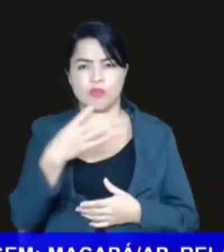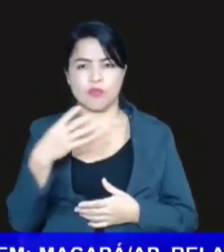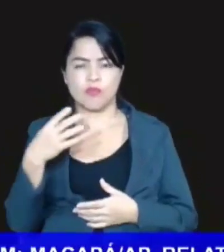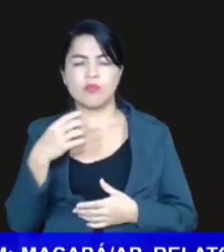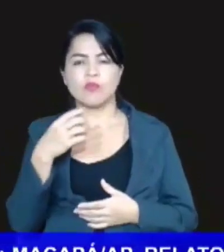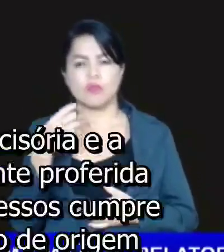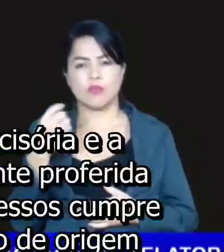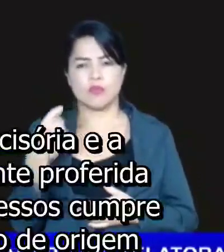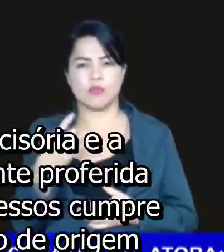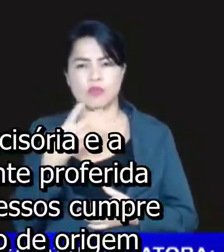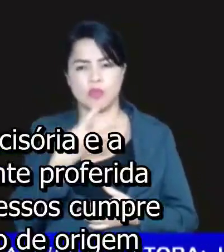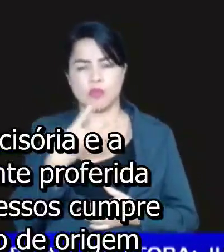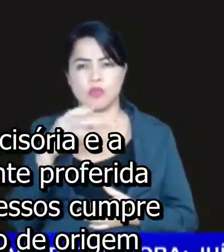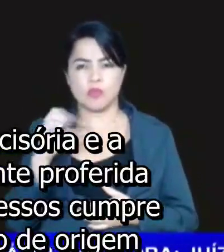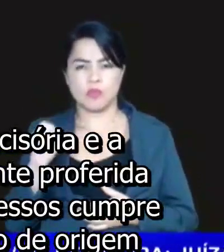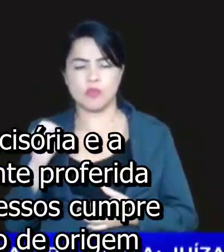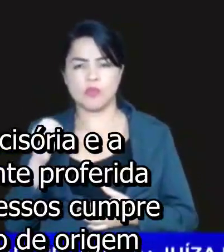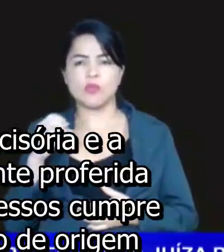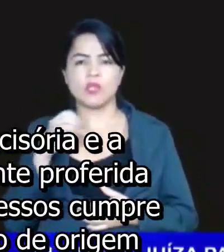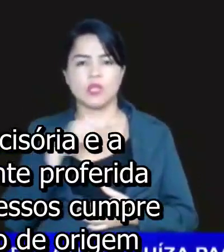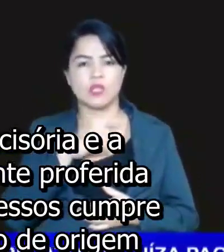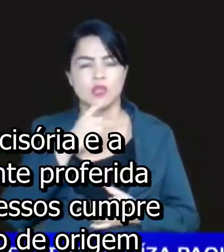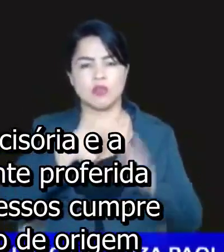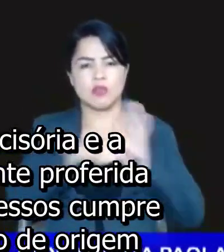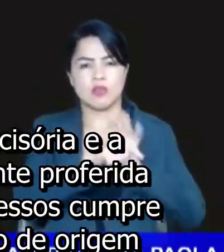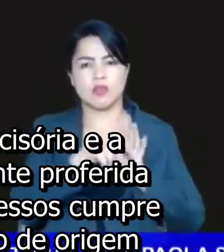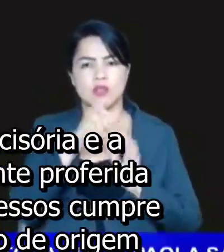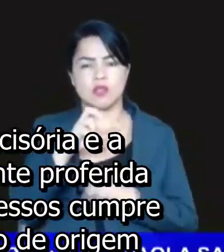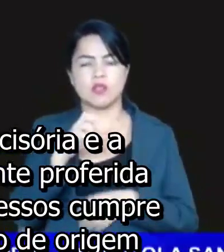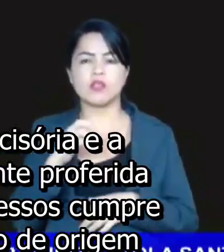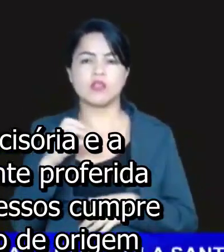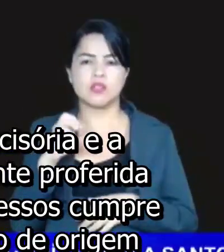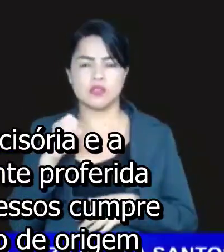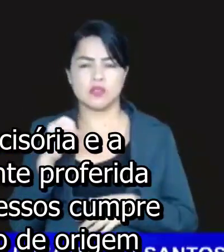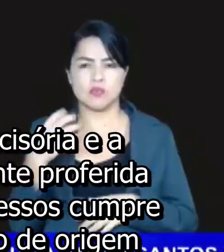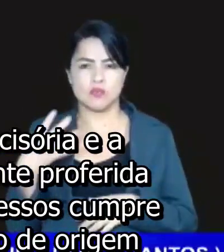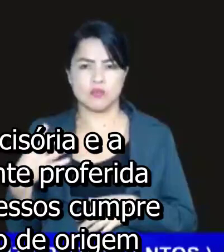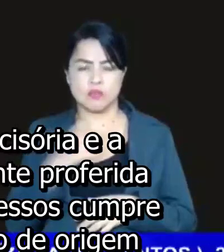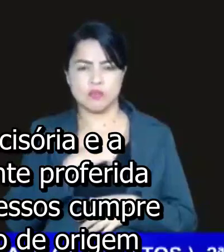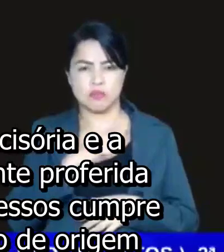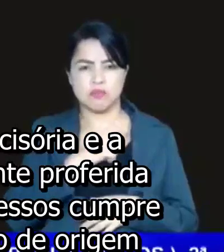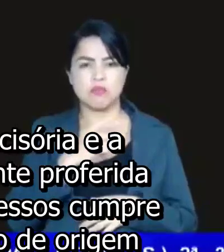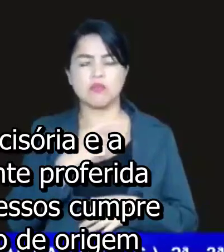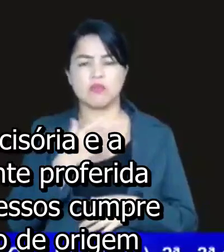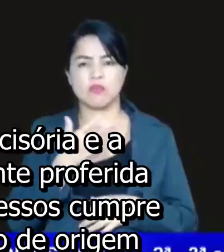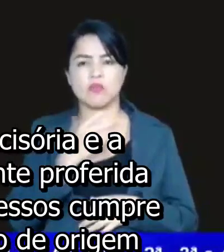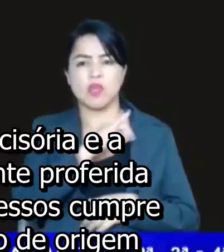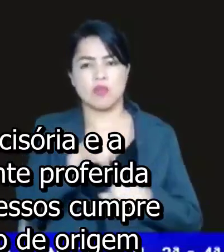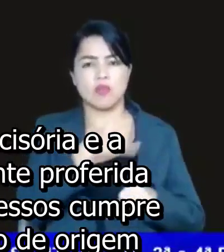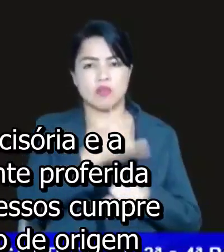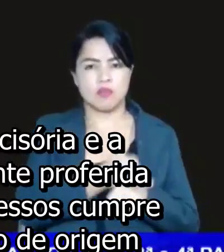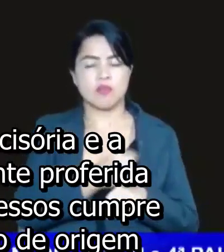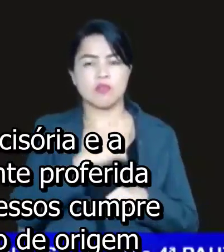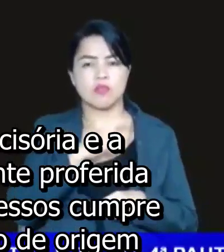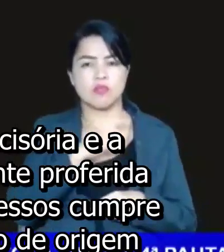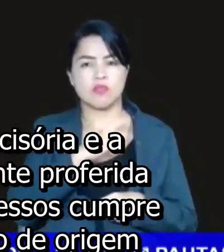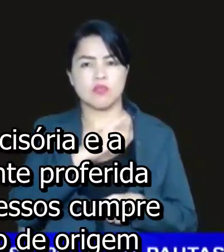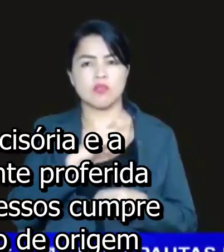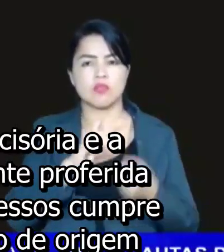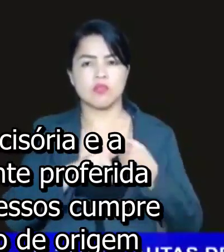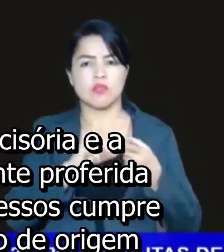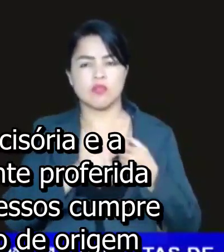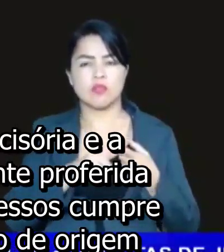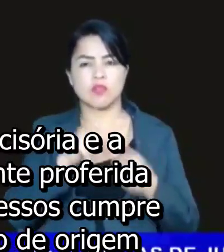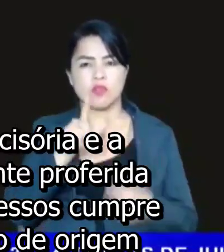41A da Lei 9.504, existe a ação rescisória e a suspensão de segurança em razão